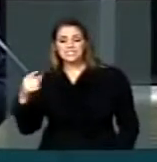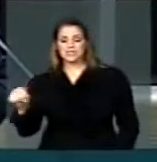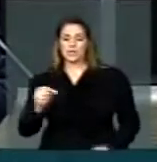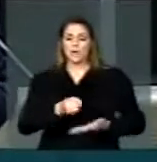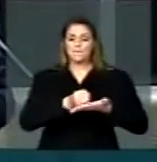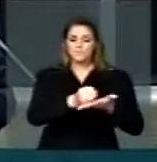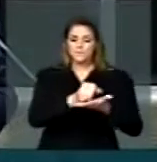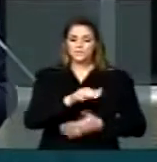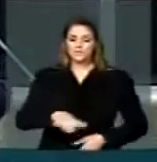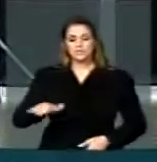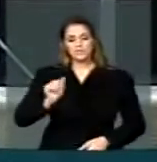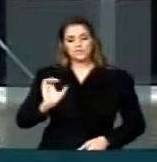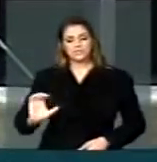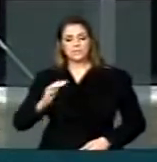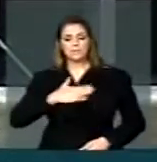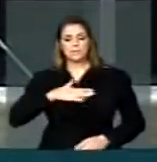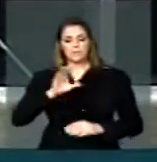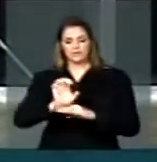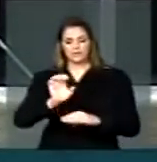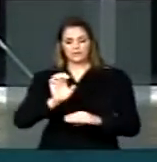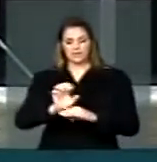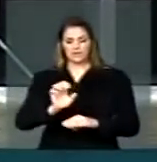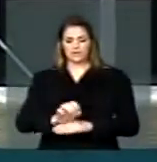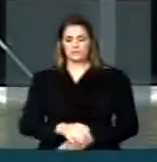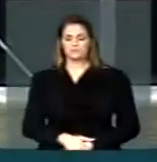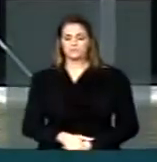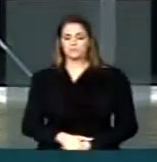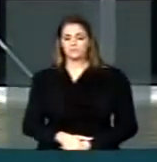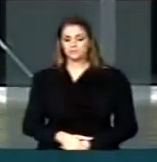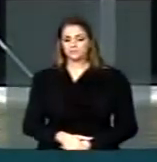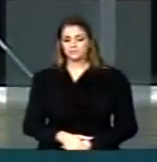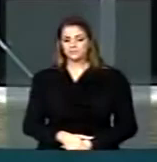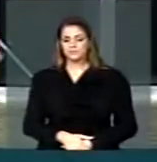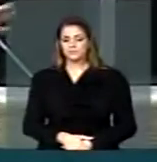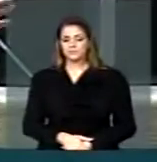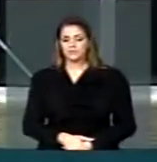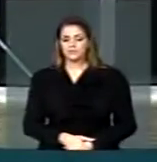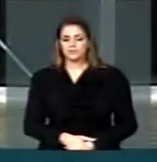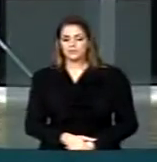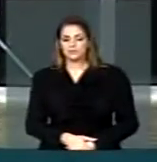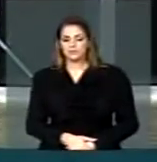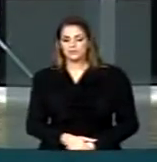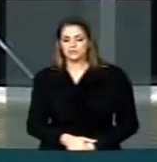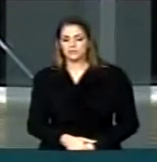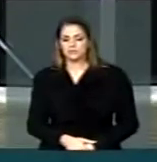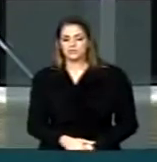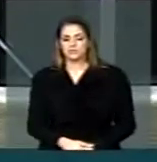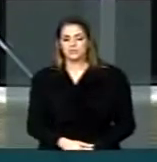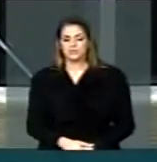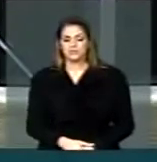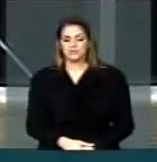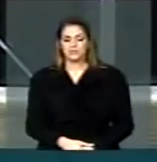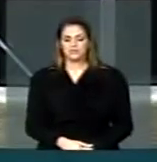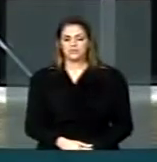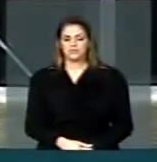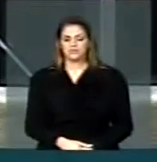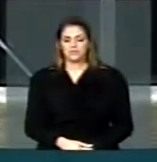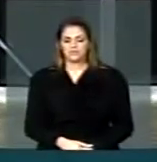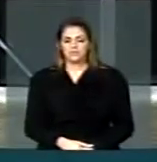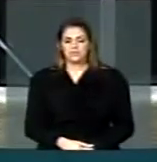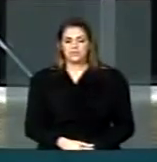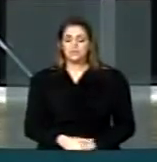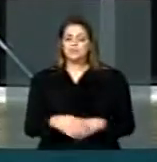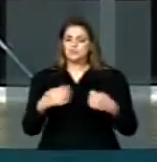estado. partido é um pouquinho mais. Uma precisando,